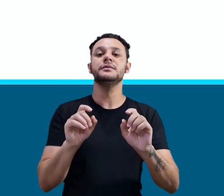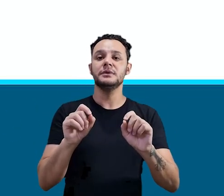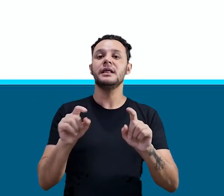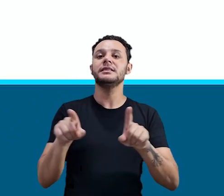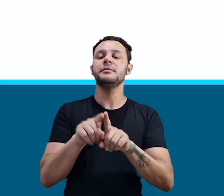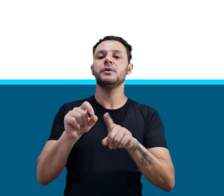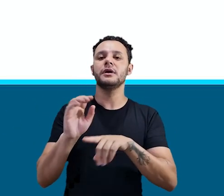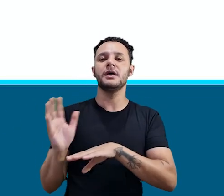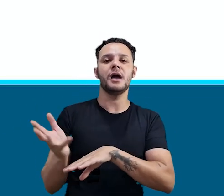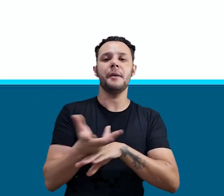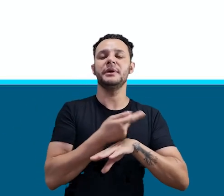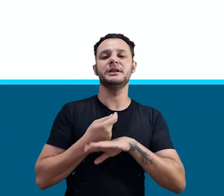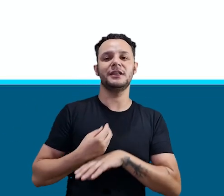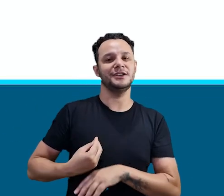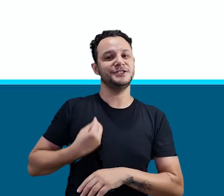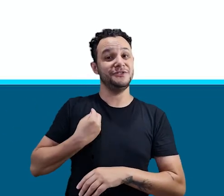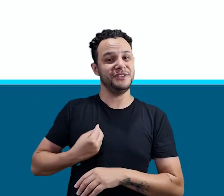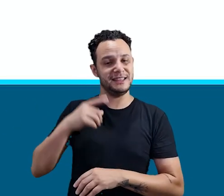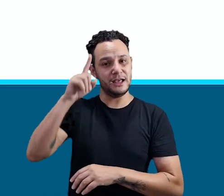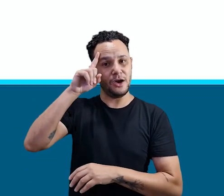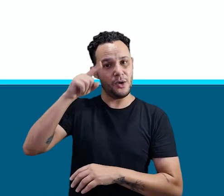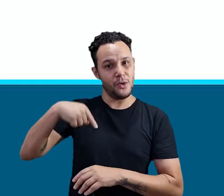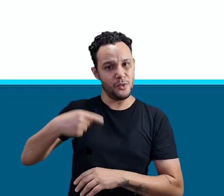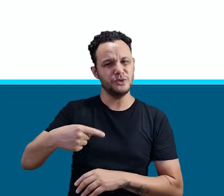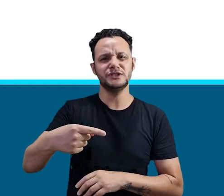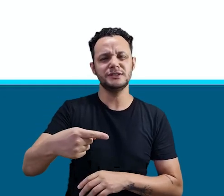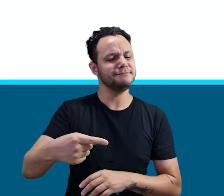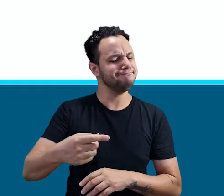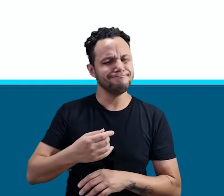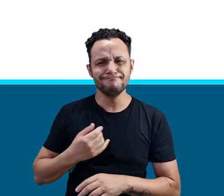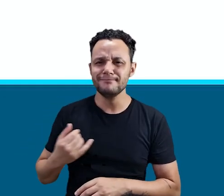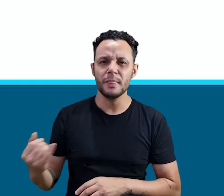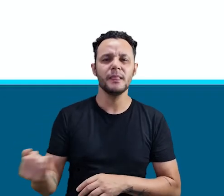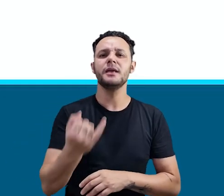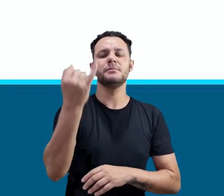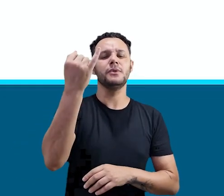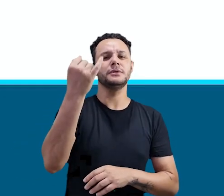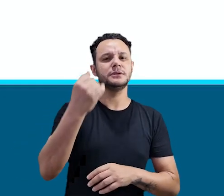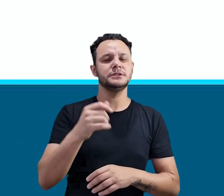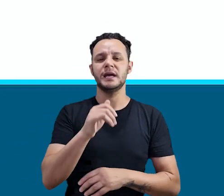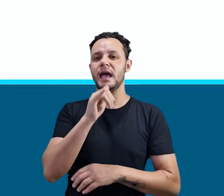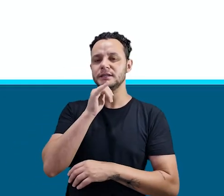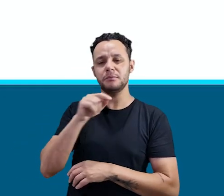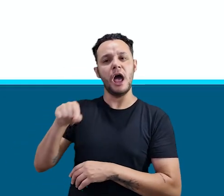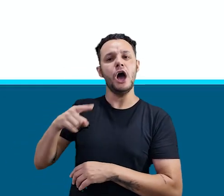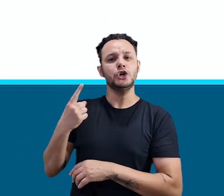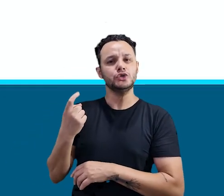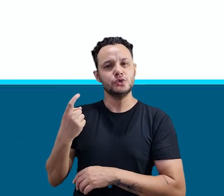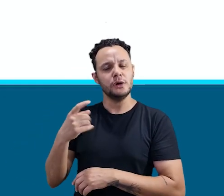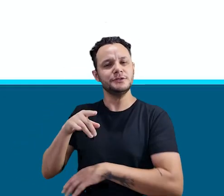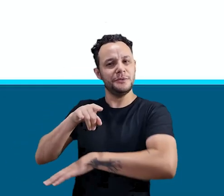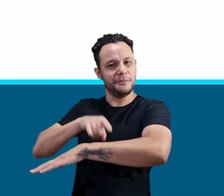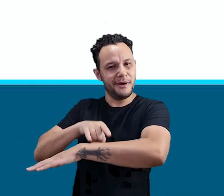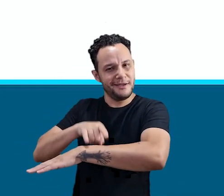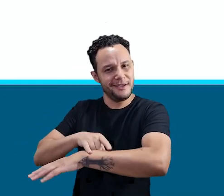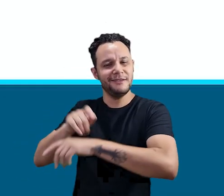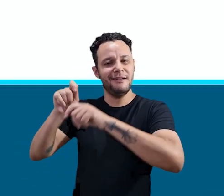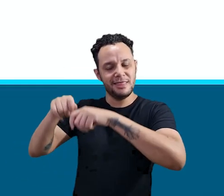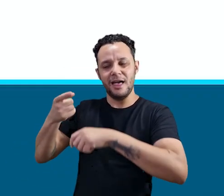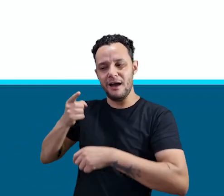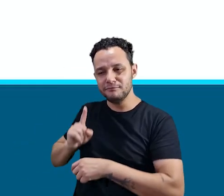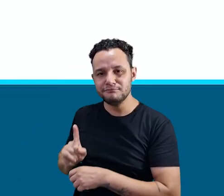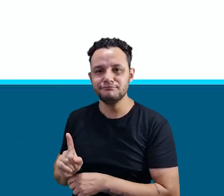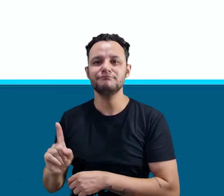chamar, mas eu estou incluindo aqui também as habilidades de vida diária, que são muito importantes, né? Conseguir usar o banheiro com